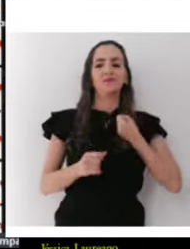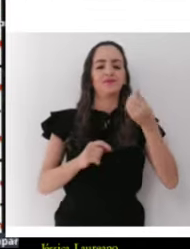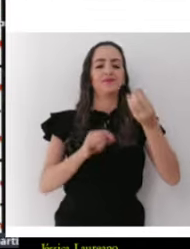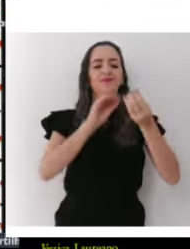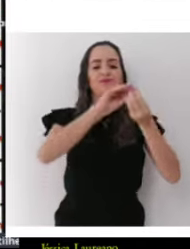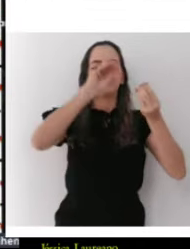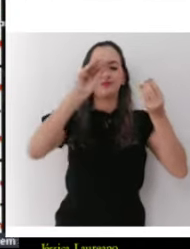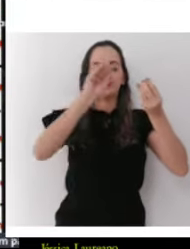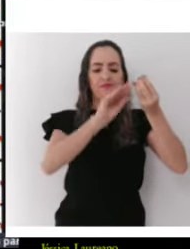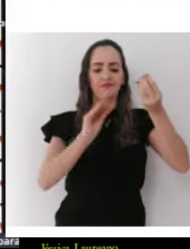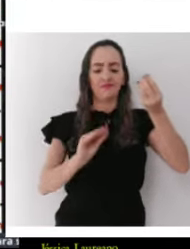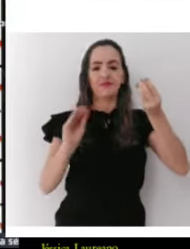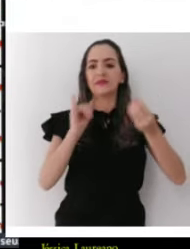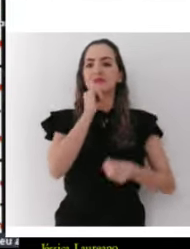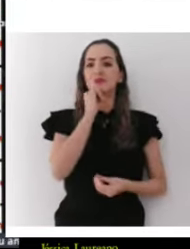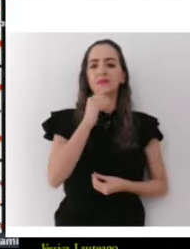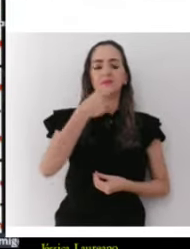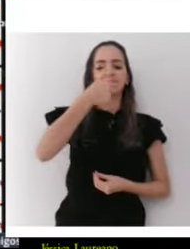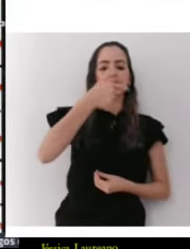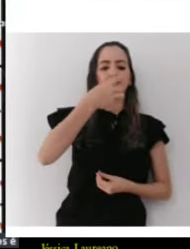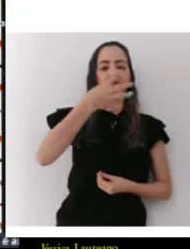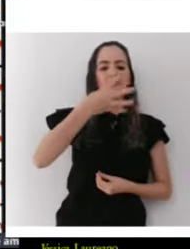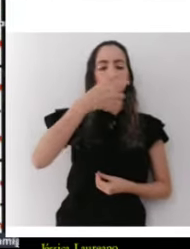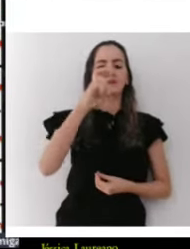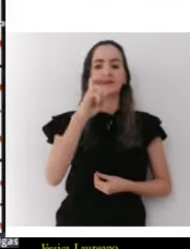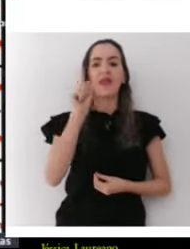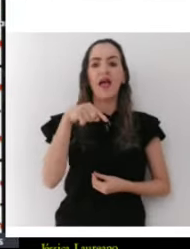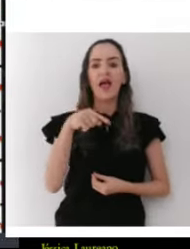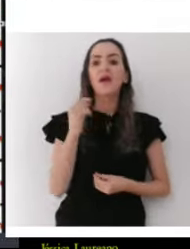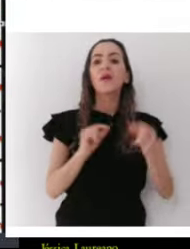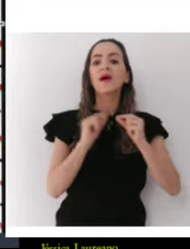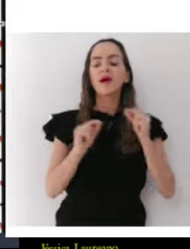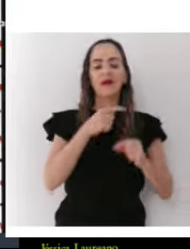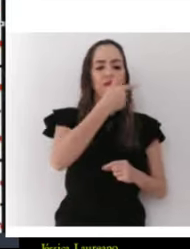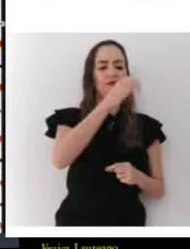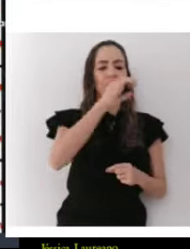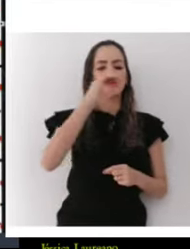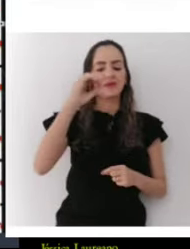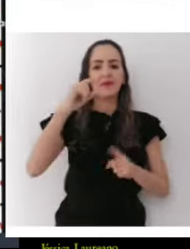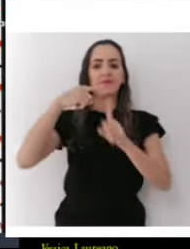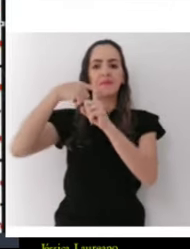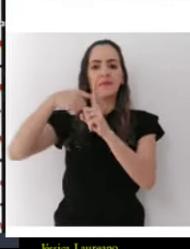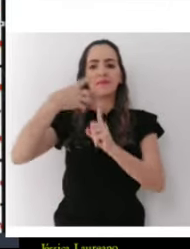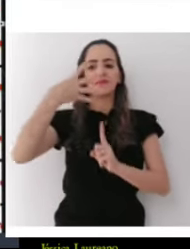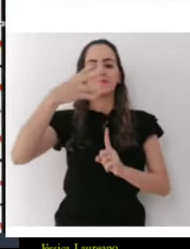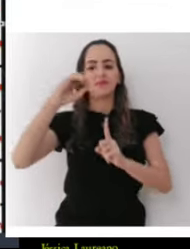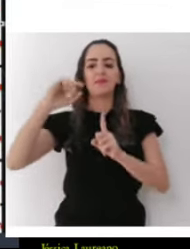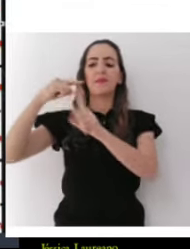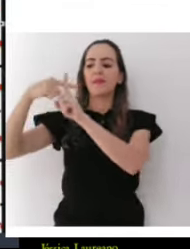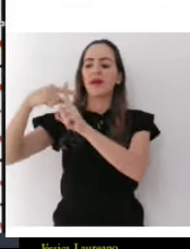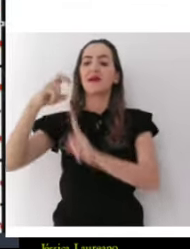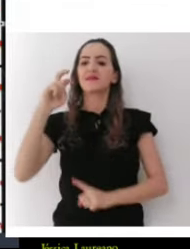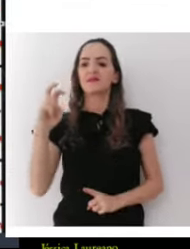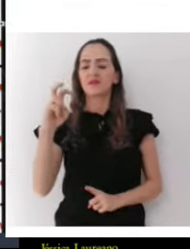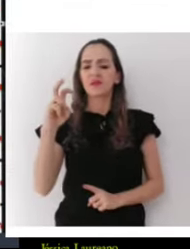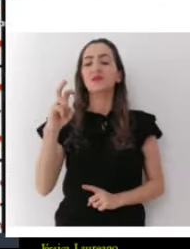mesma coisa que 200 mais 40 mais 5? Então, no algoritmo expandido, é a terceira maneira. Você vai fazer o quê, Karine,